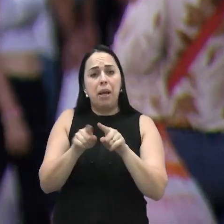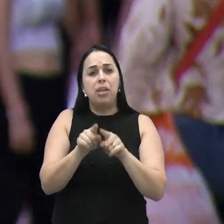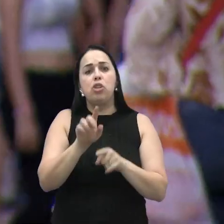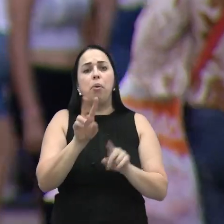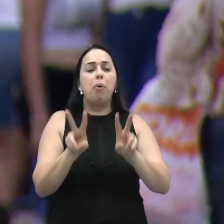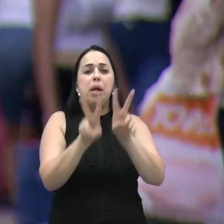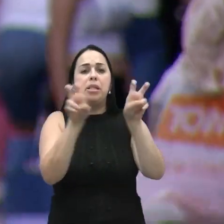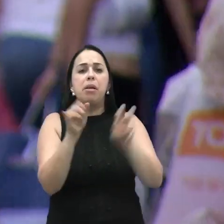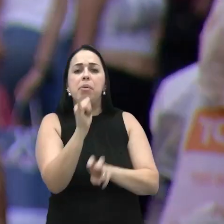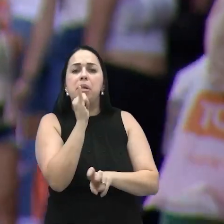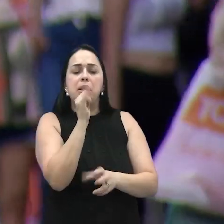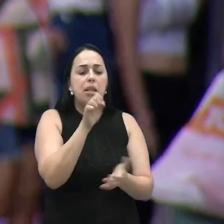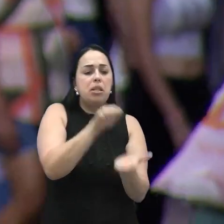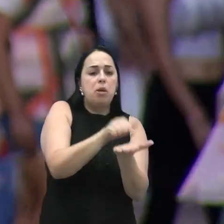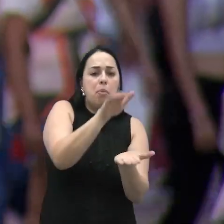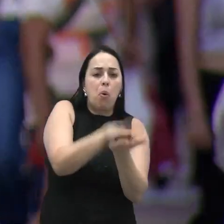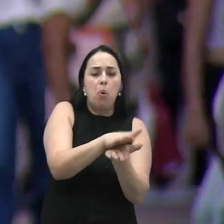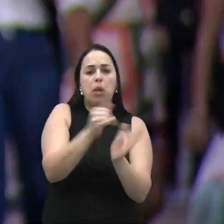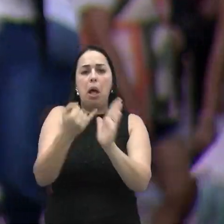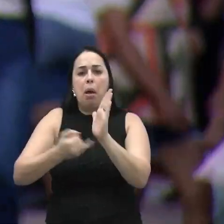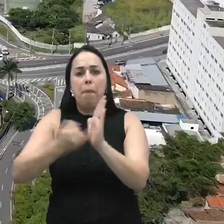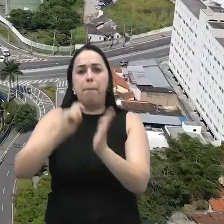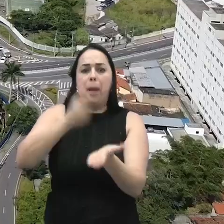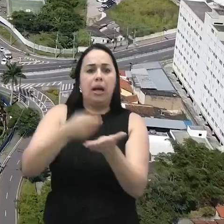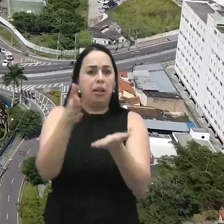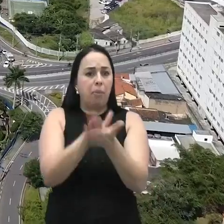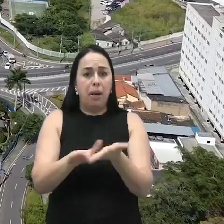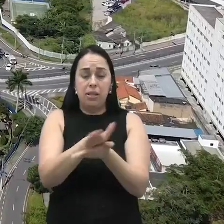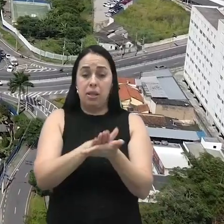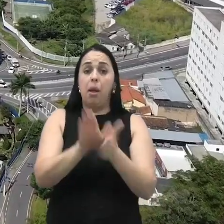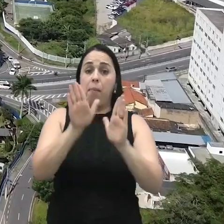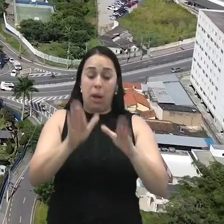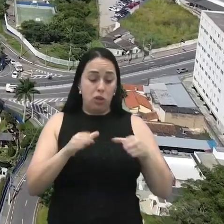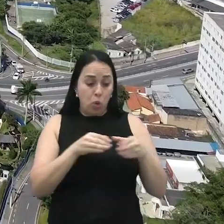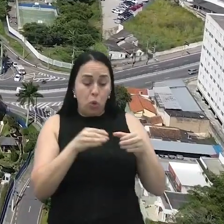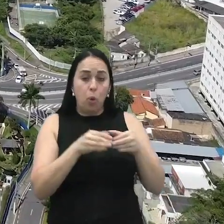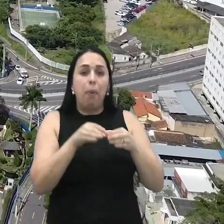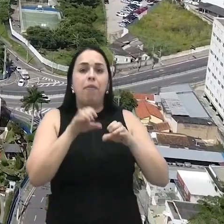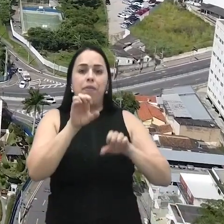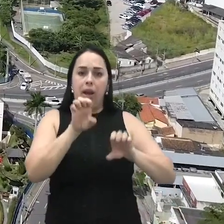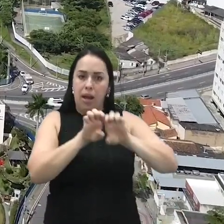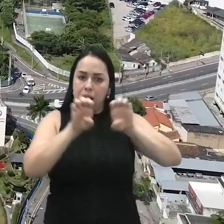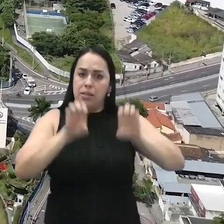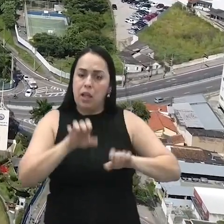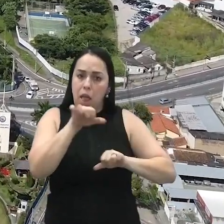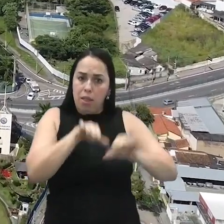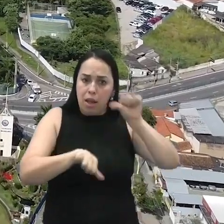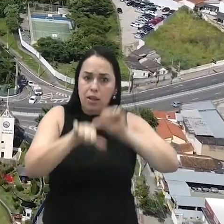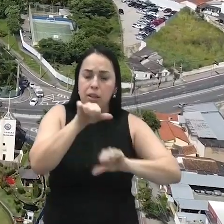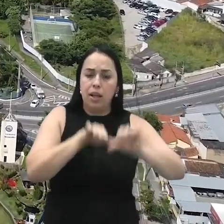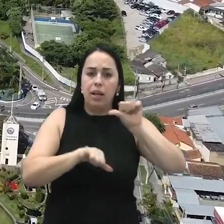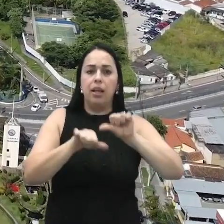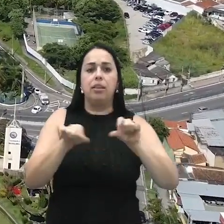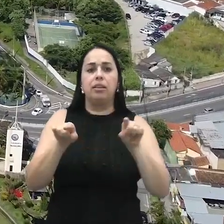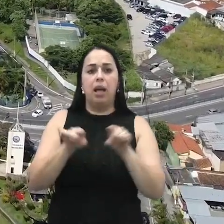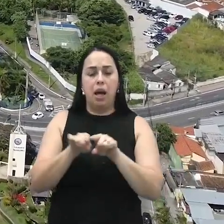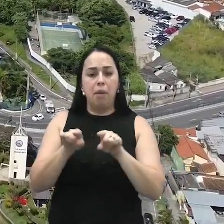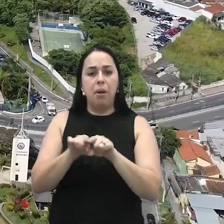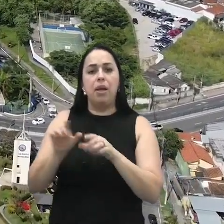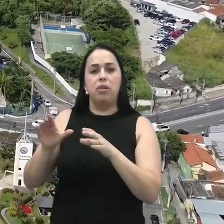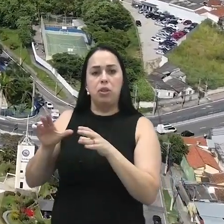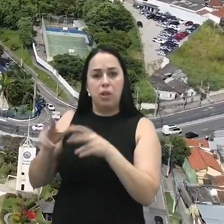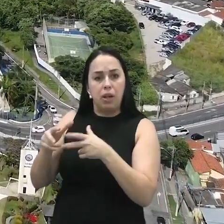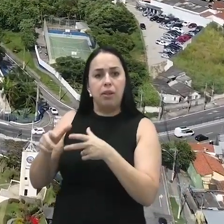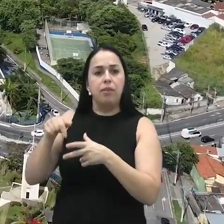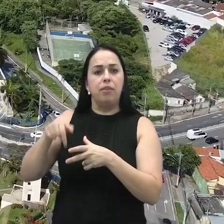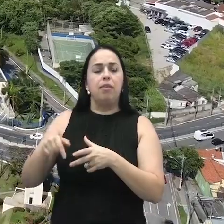de multas e isenção de tributos. A partir da reestruturação, a Câmara Especial